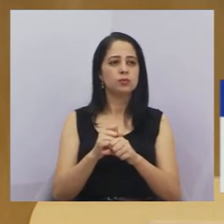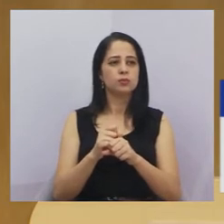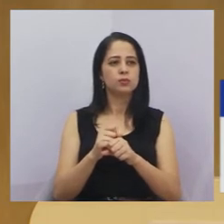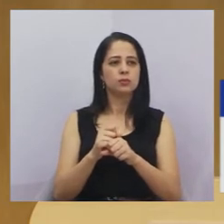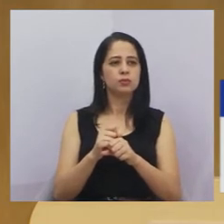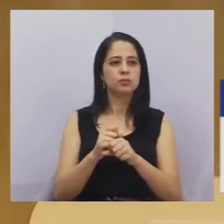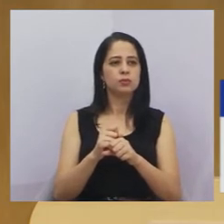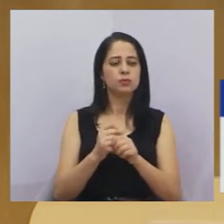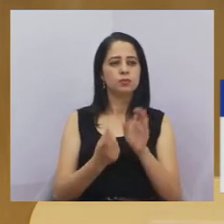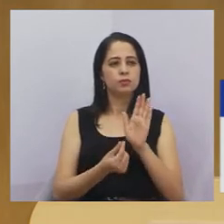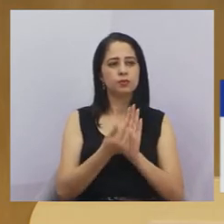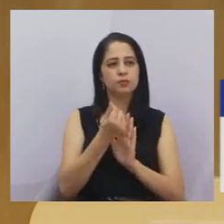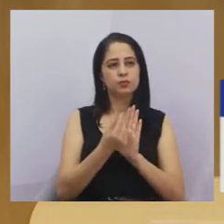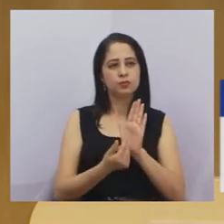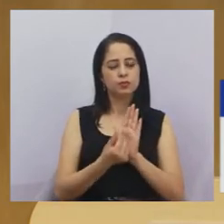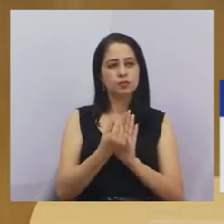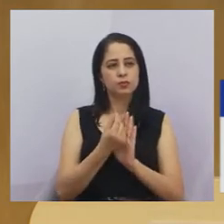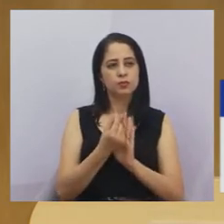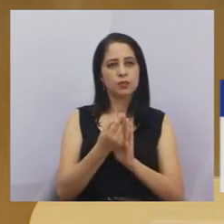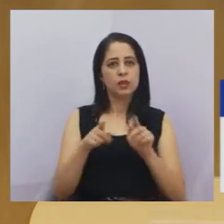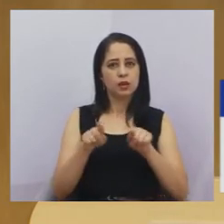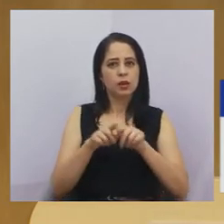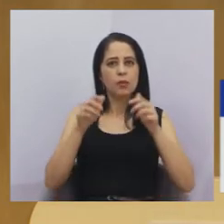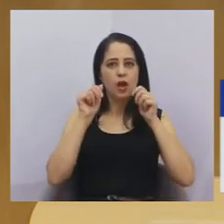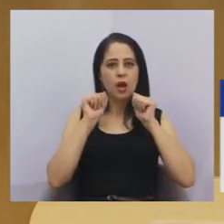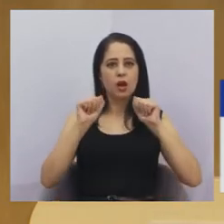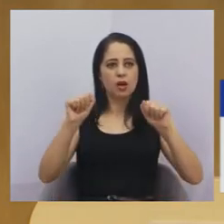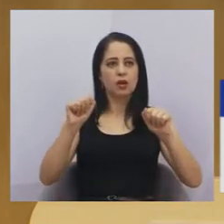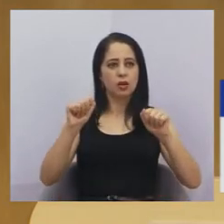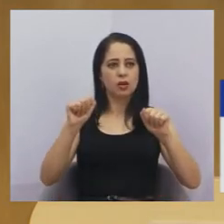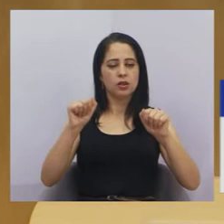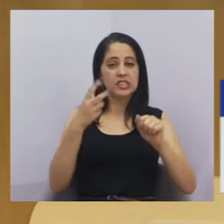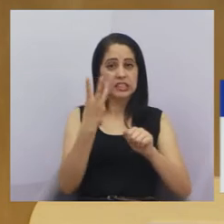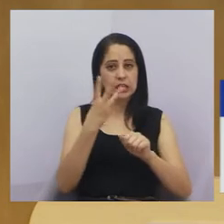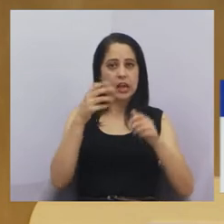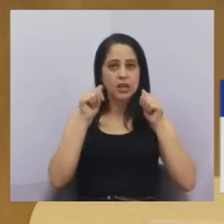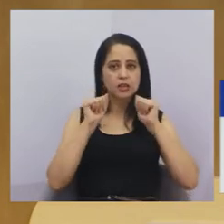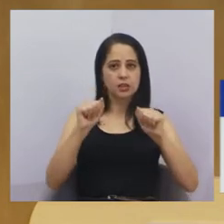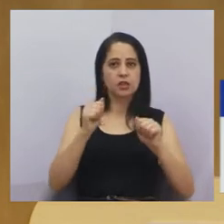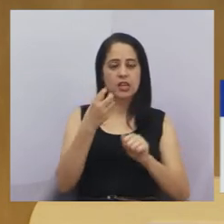aqui com os assessores, serão três assessores,